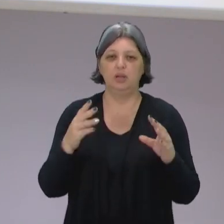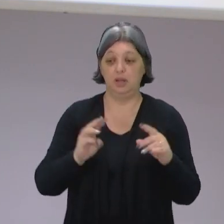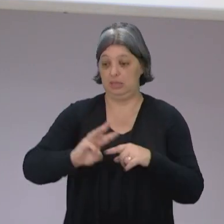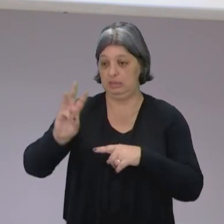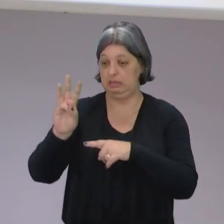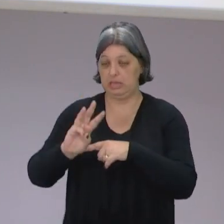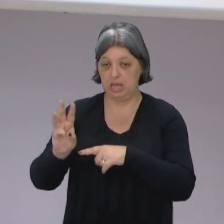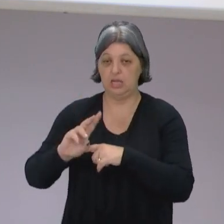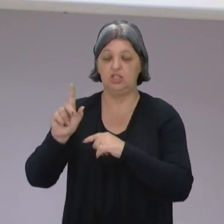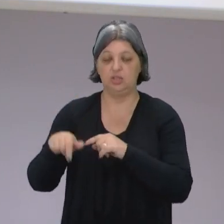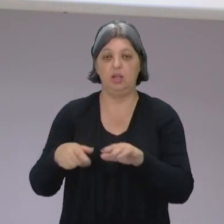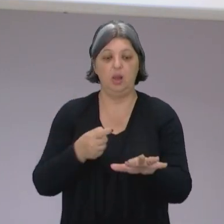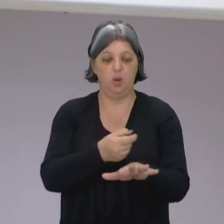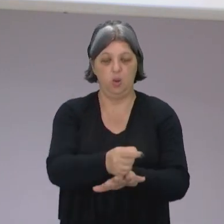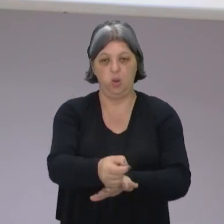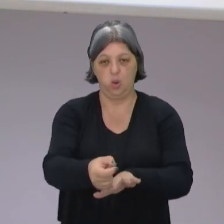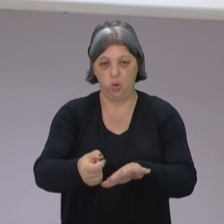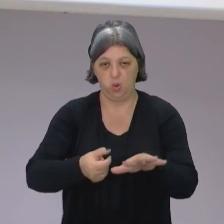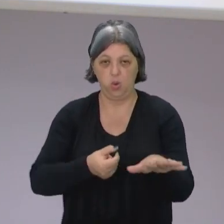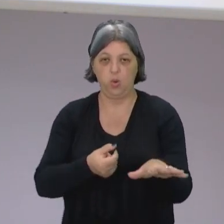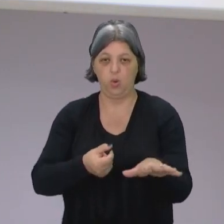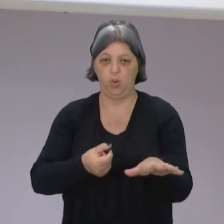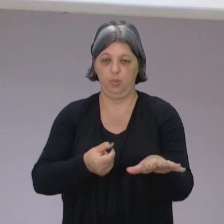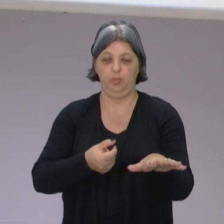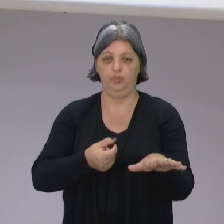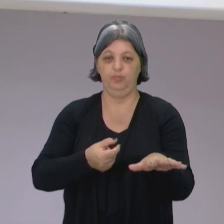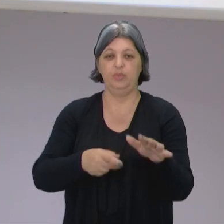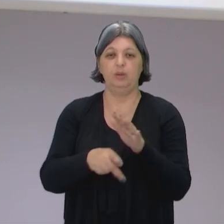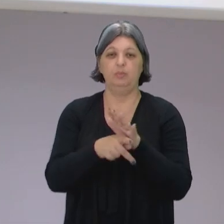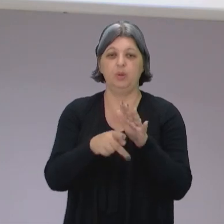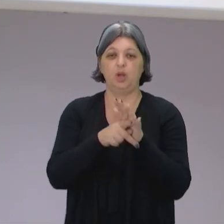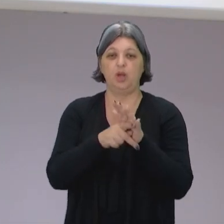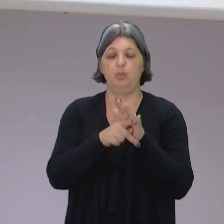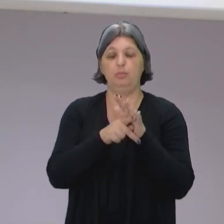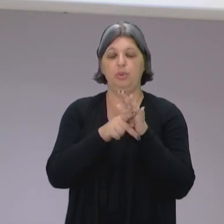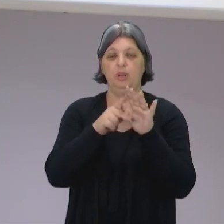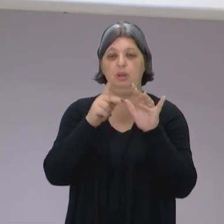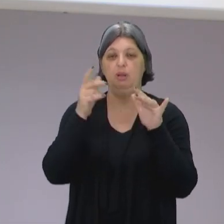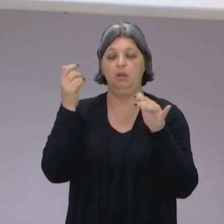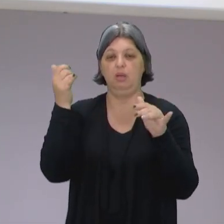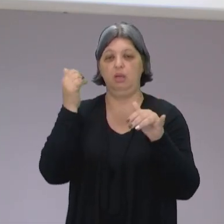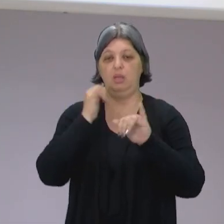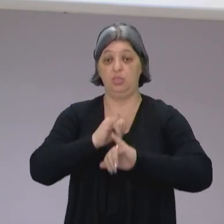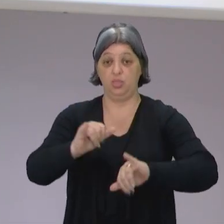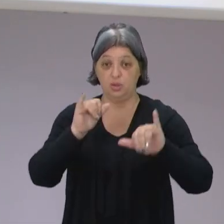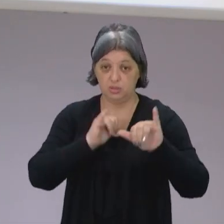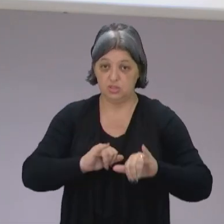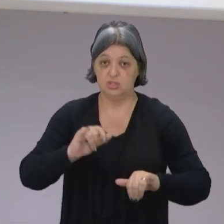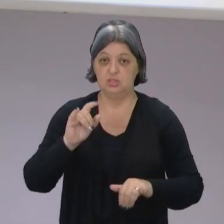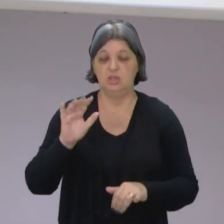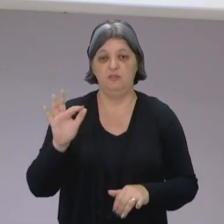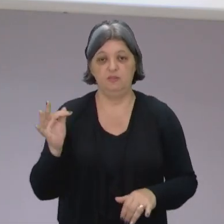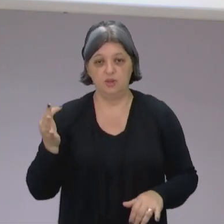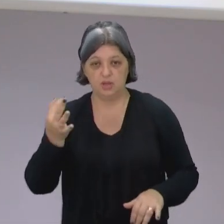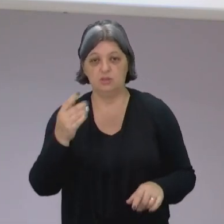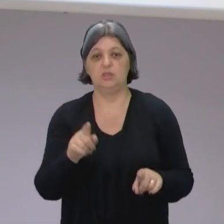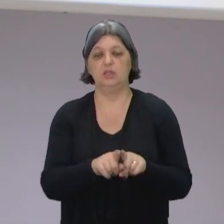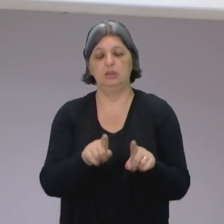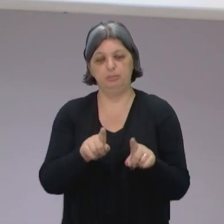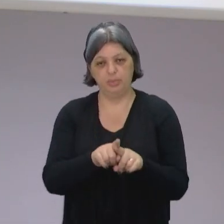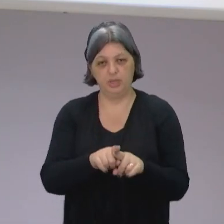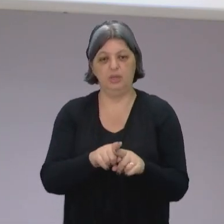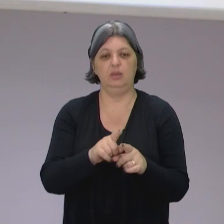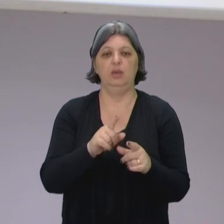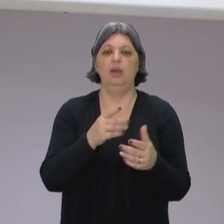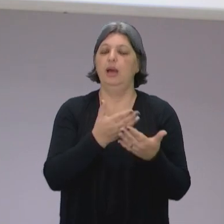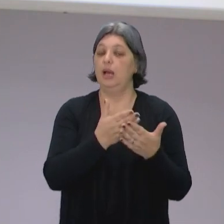aqui é uma notícia verídica, é falsa, né? Combater o discurso de ódio também. Não adianta